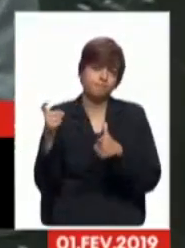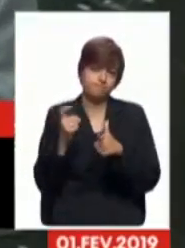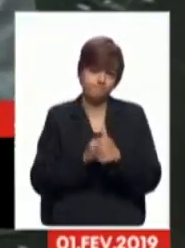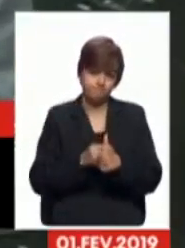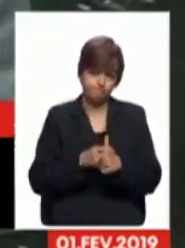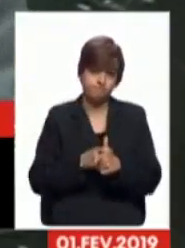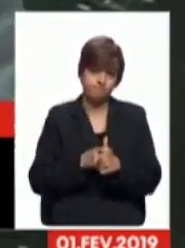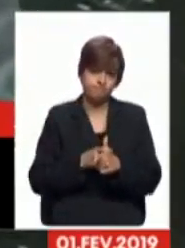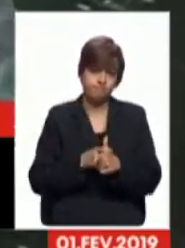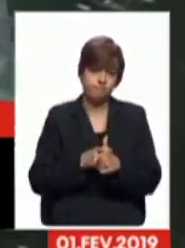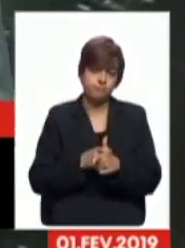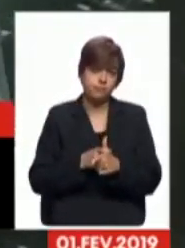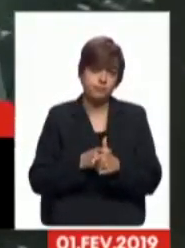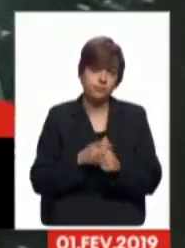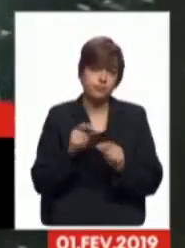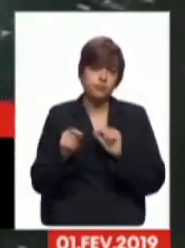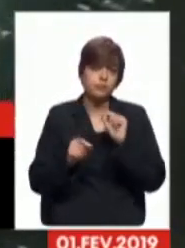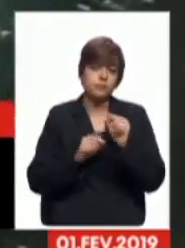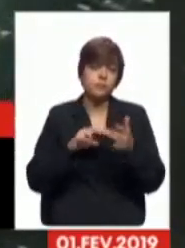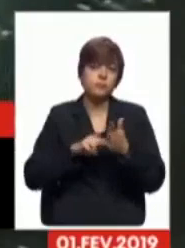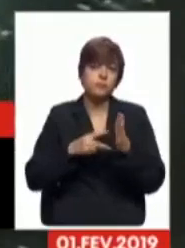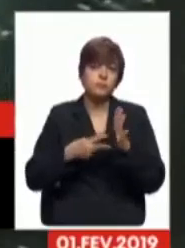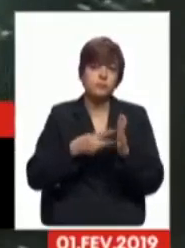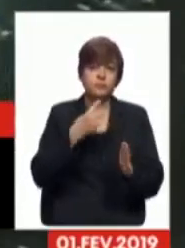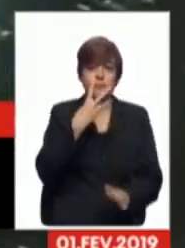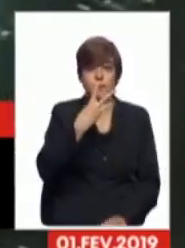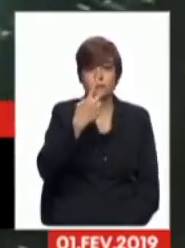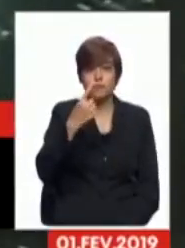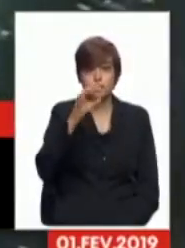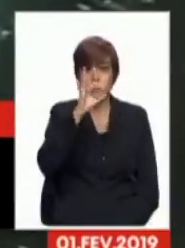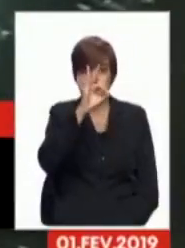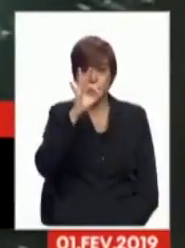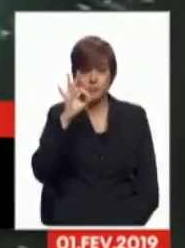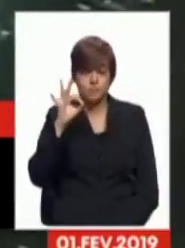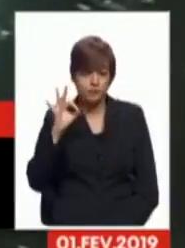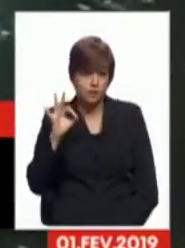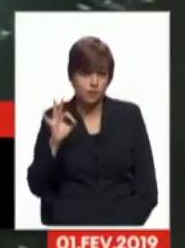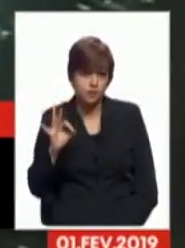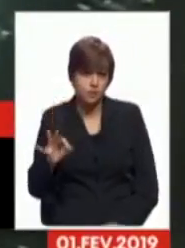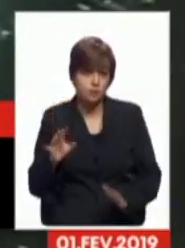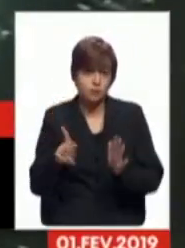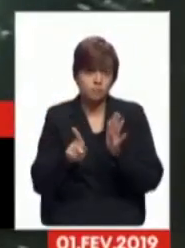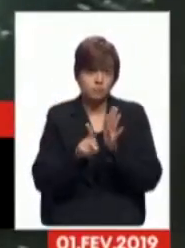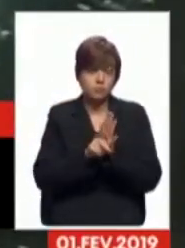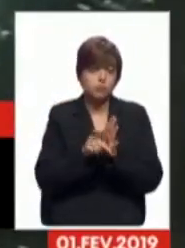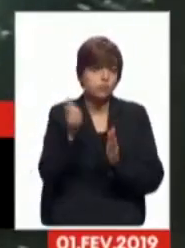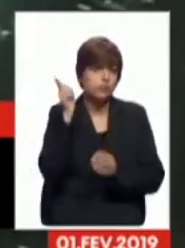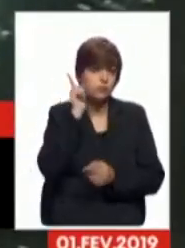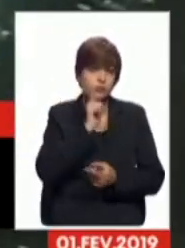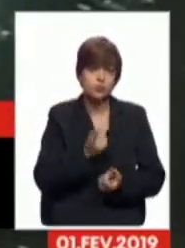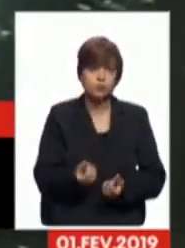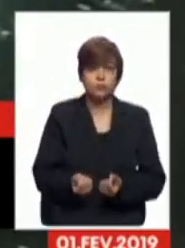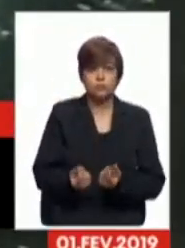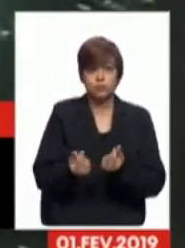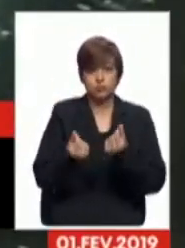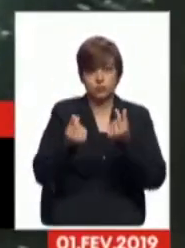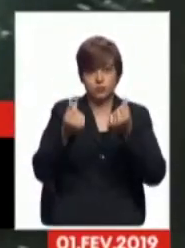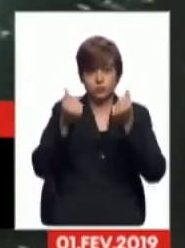representa 31% do total da arrecadação estadual no exercício